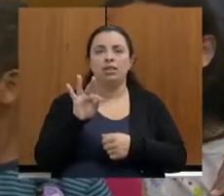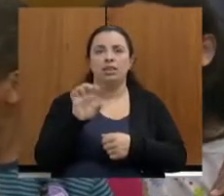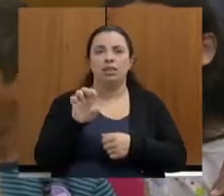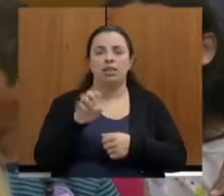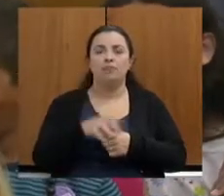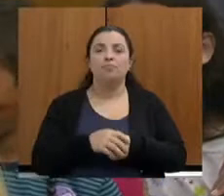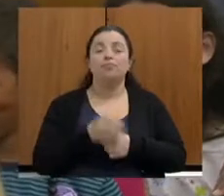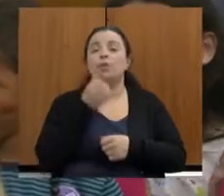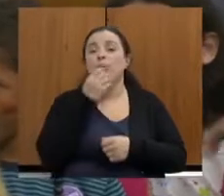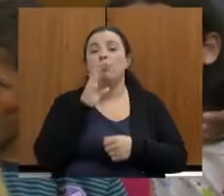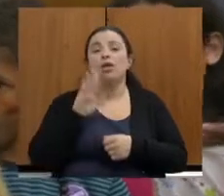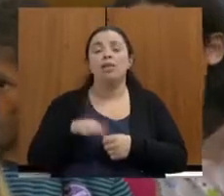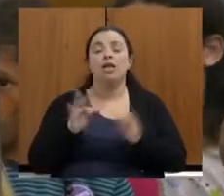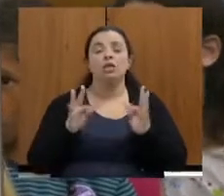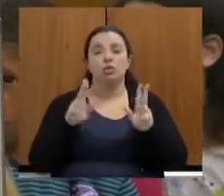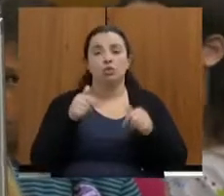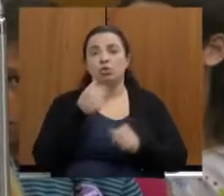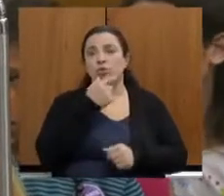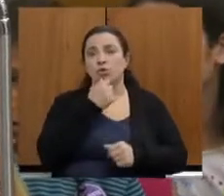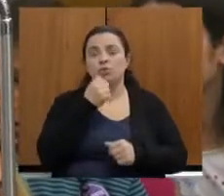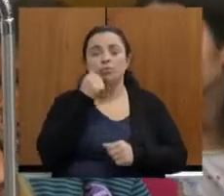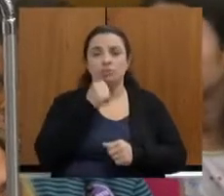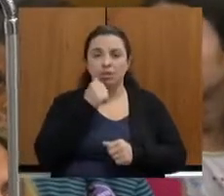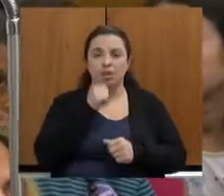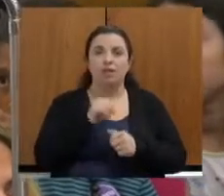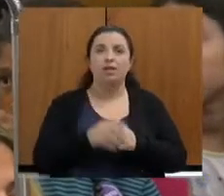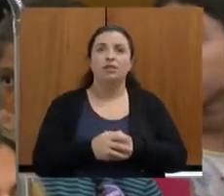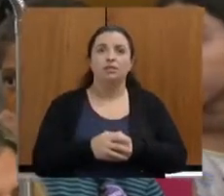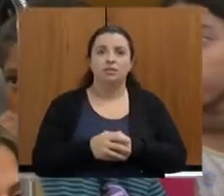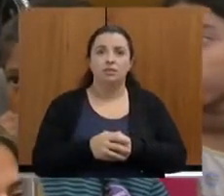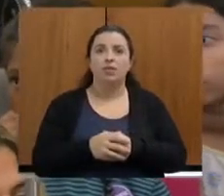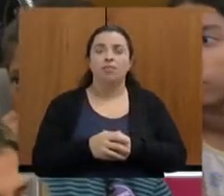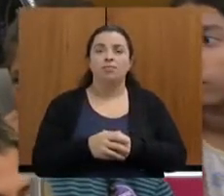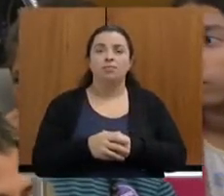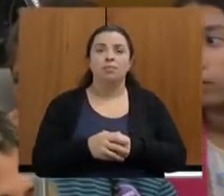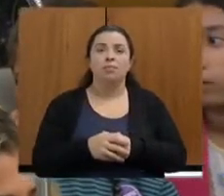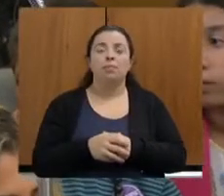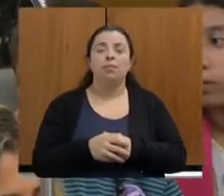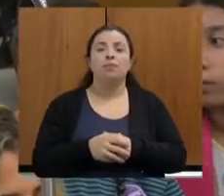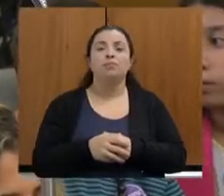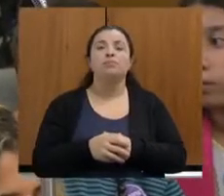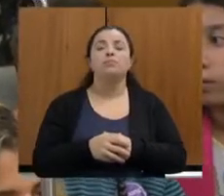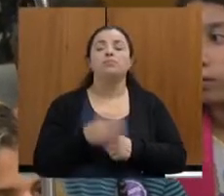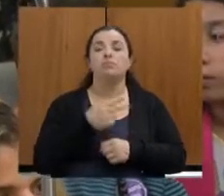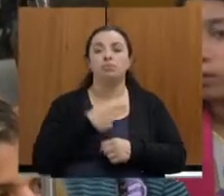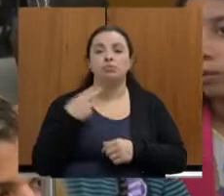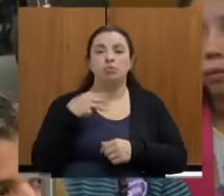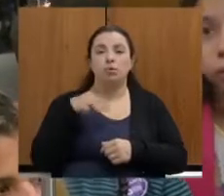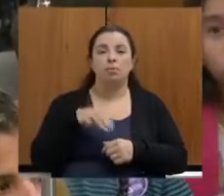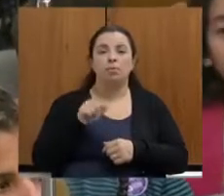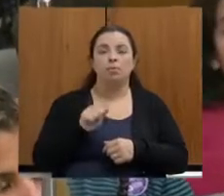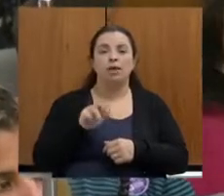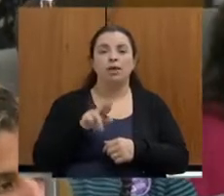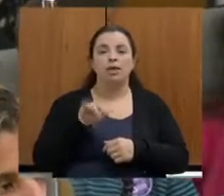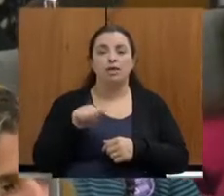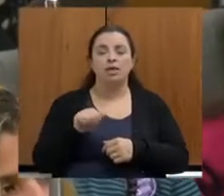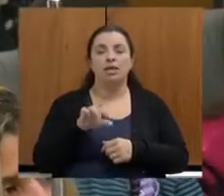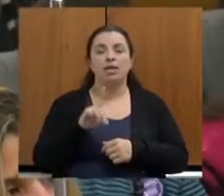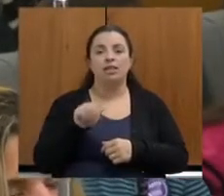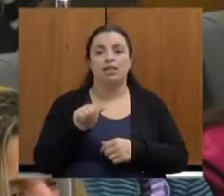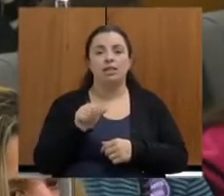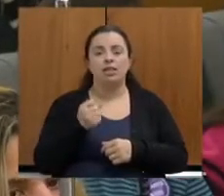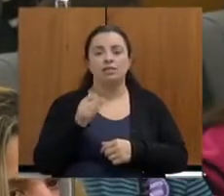Boa tarde para todos e todas meu nome é Maria das Graças Lima Bento